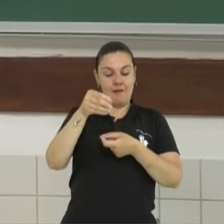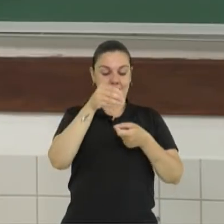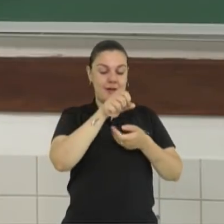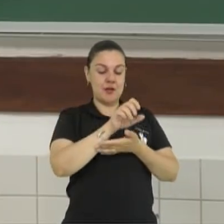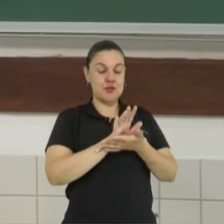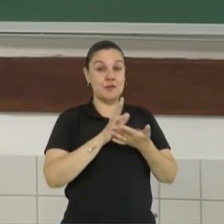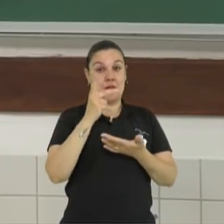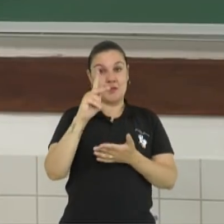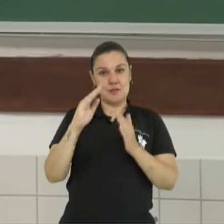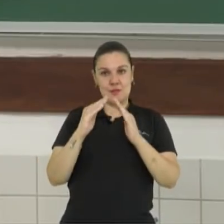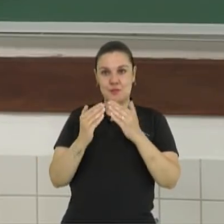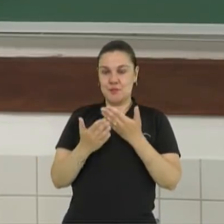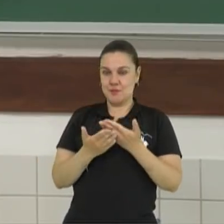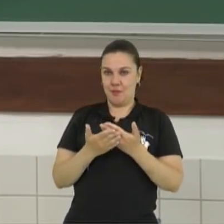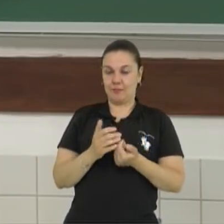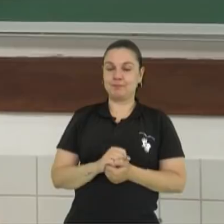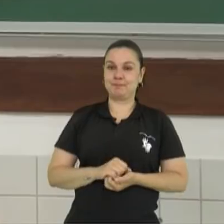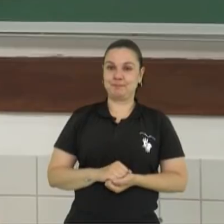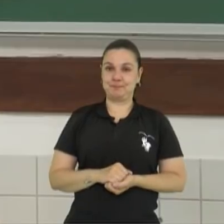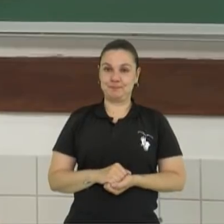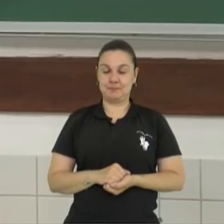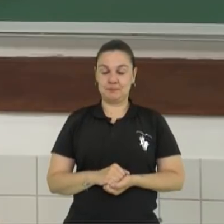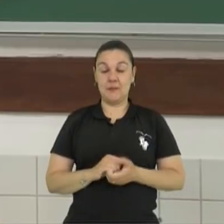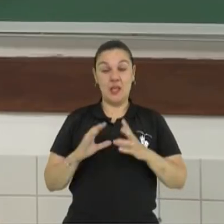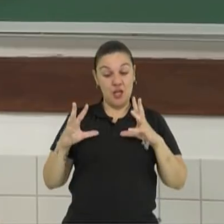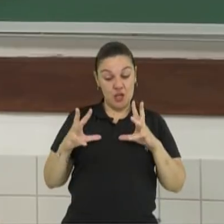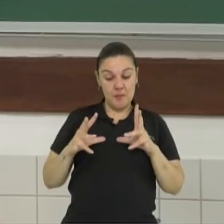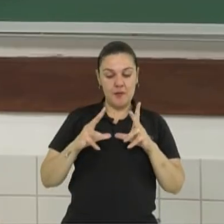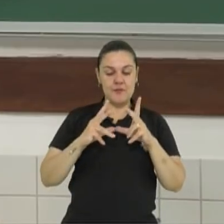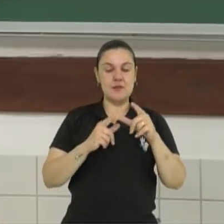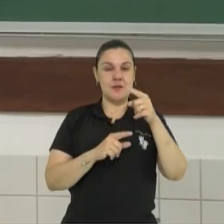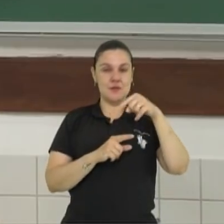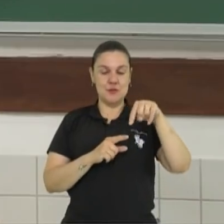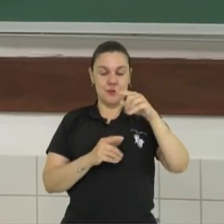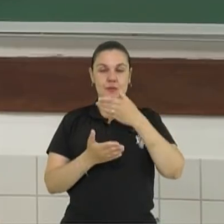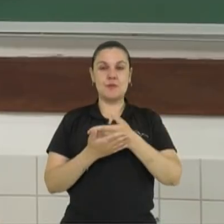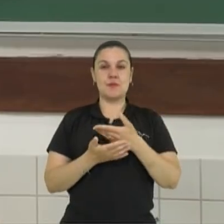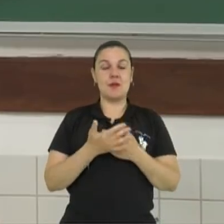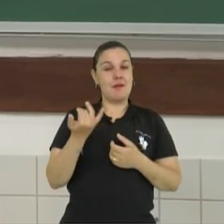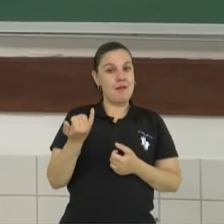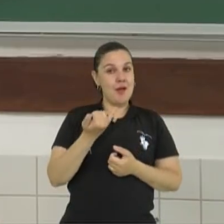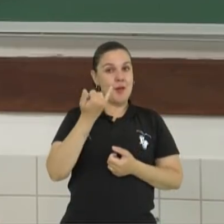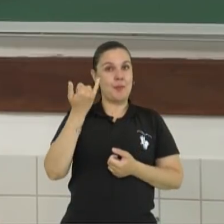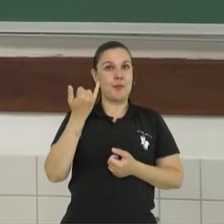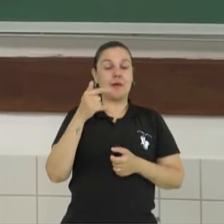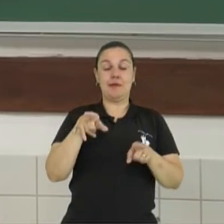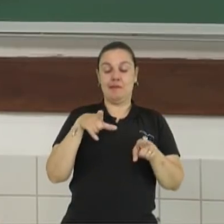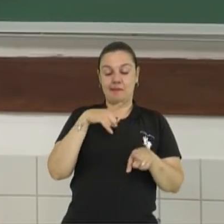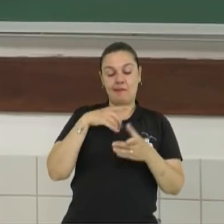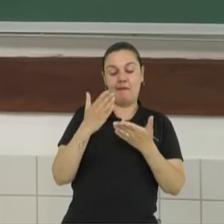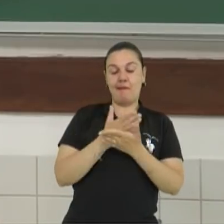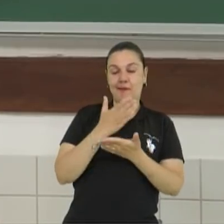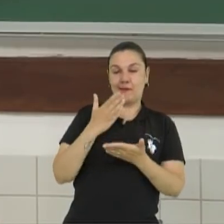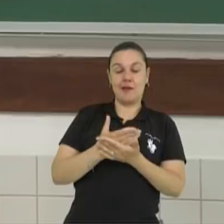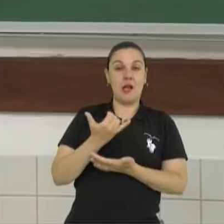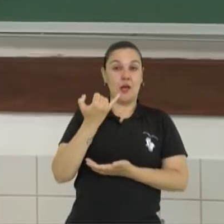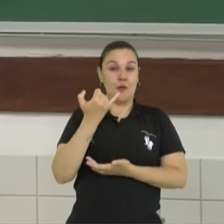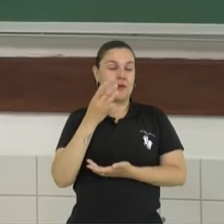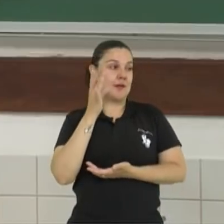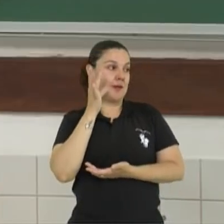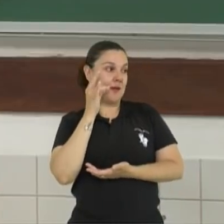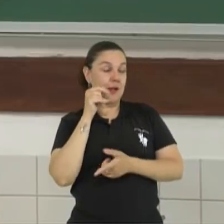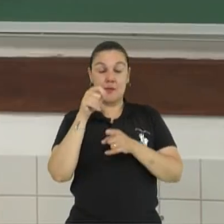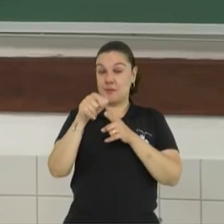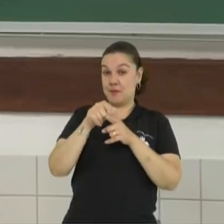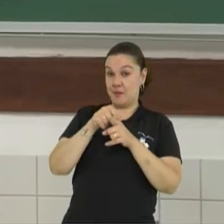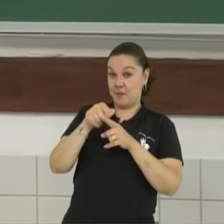das atividades impressas na sua escola. E para todos os estudantes é importante ter em mãos o caderno, a caneta, o lápis,